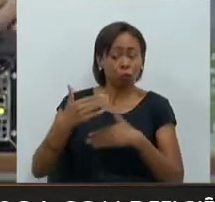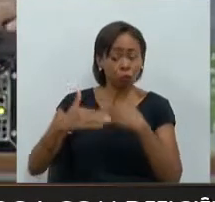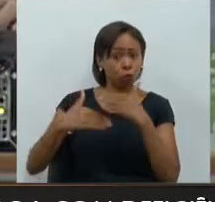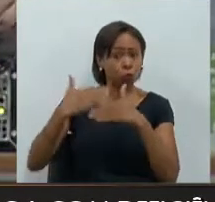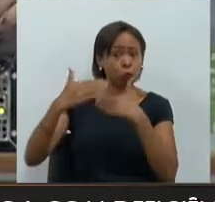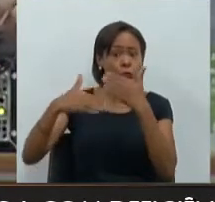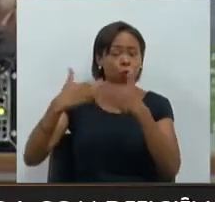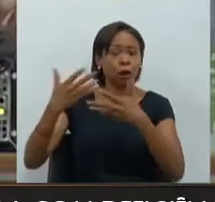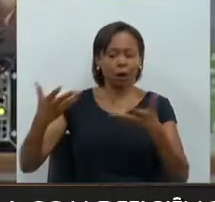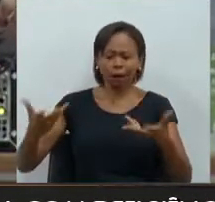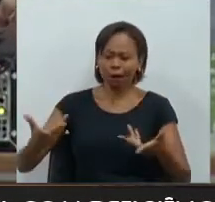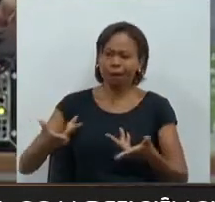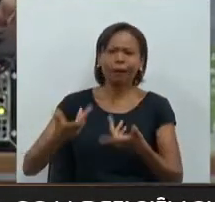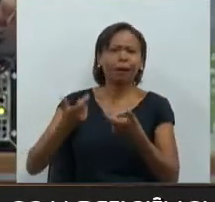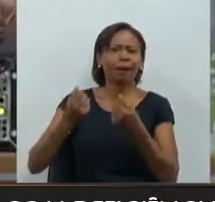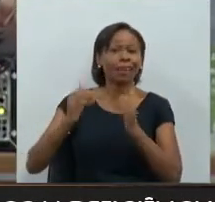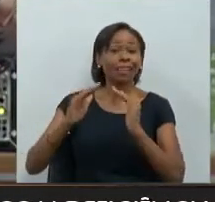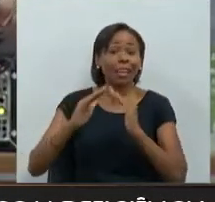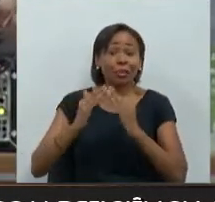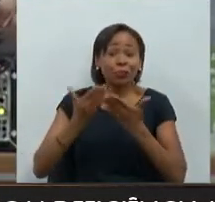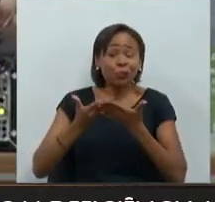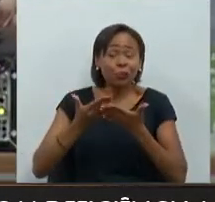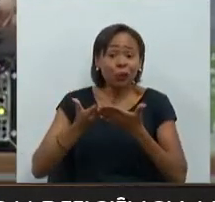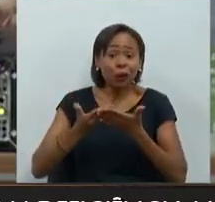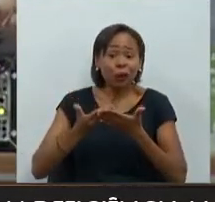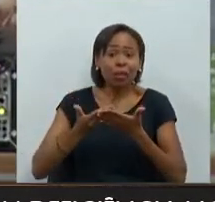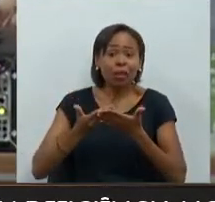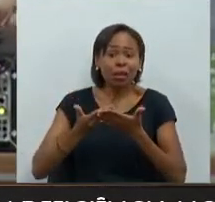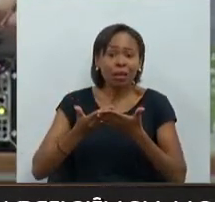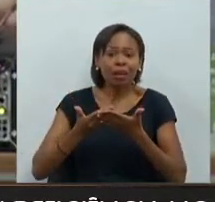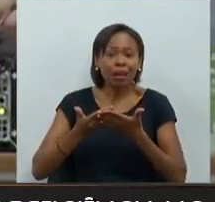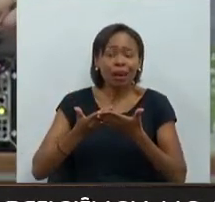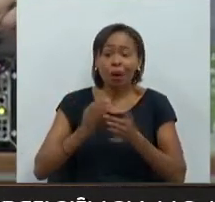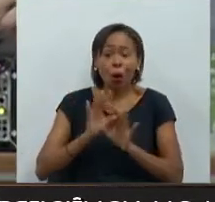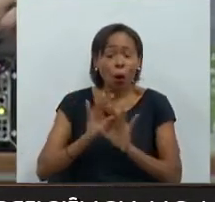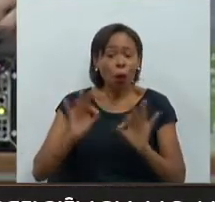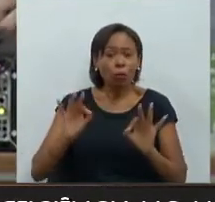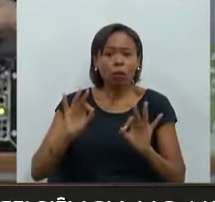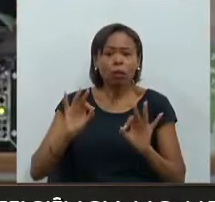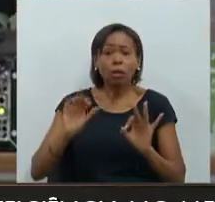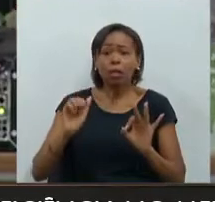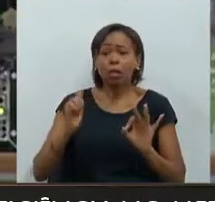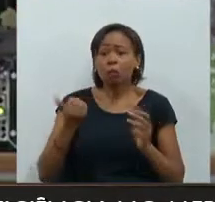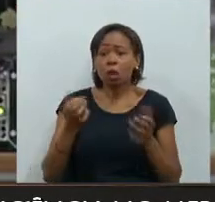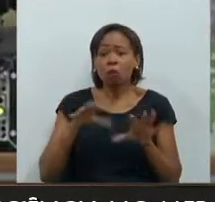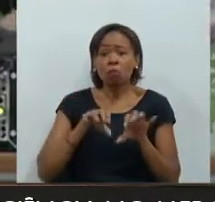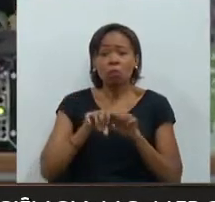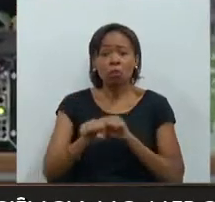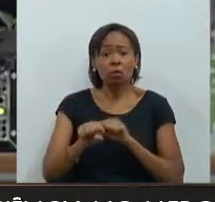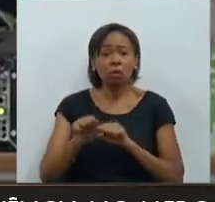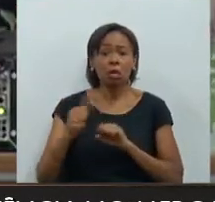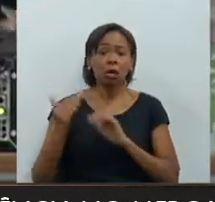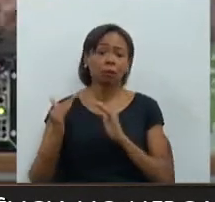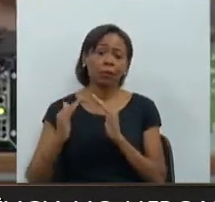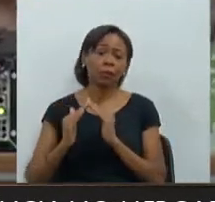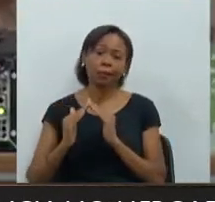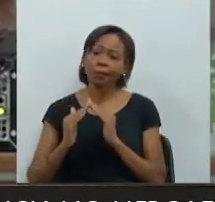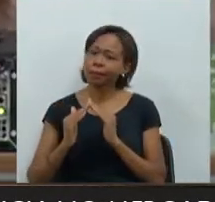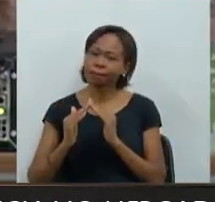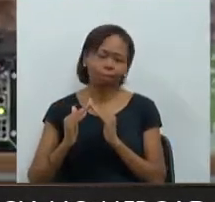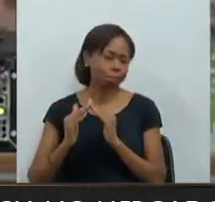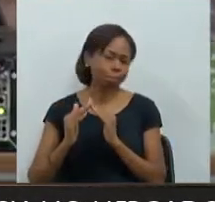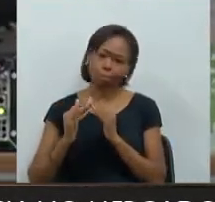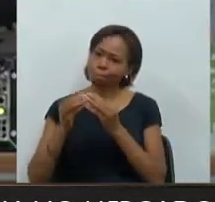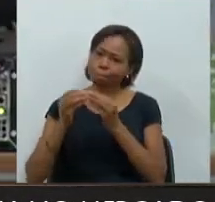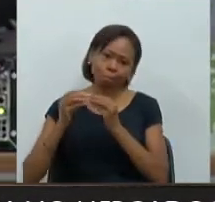evoluíram dentro da escola, que é um desperdício deixar essas crianças dentro de casa. Então,